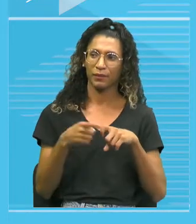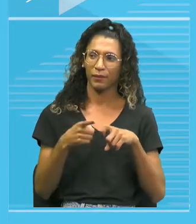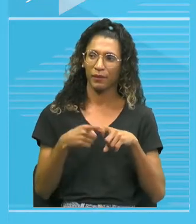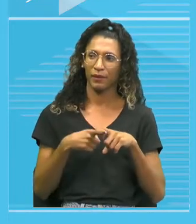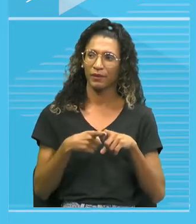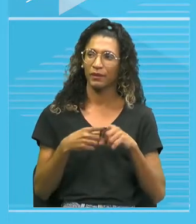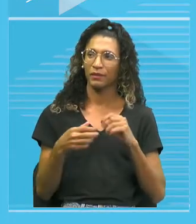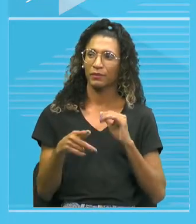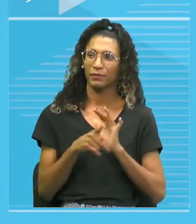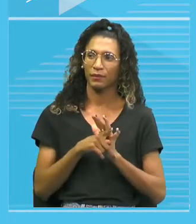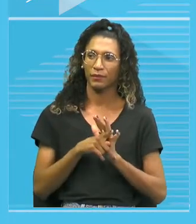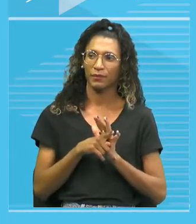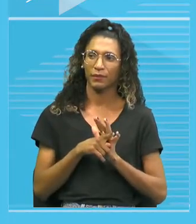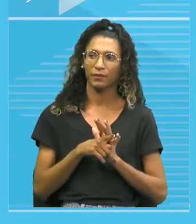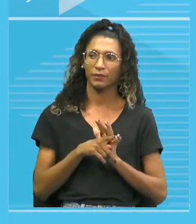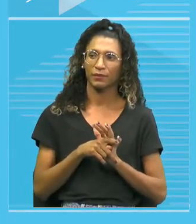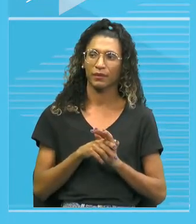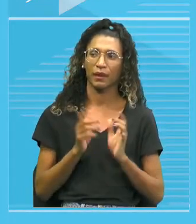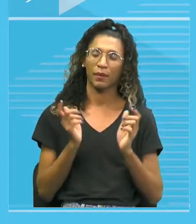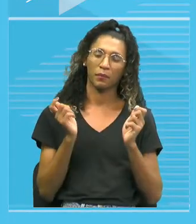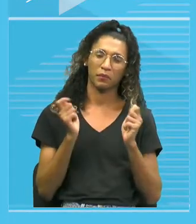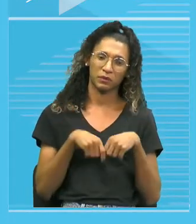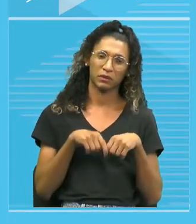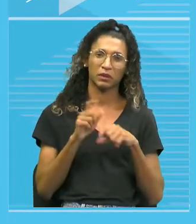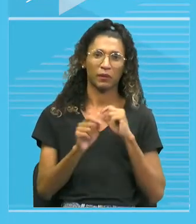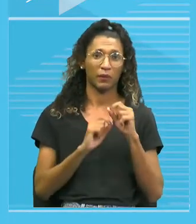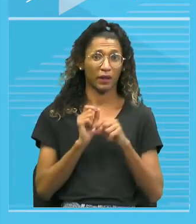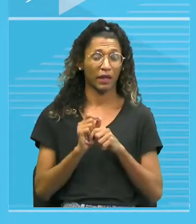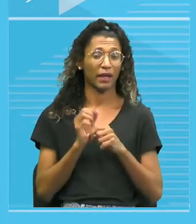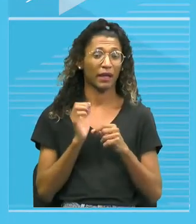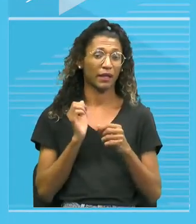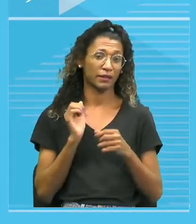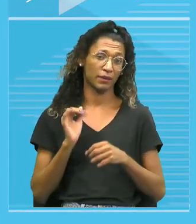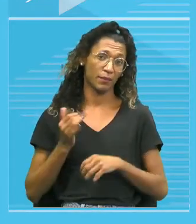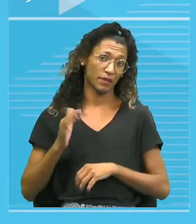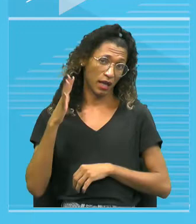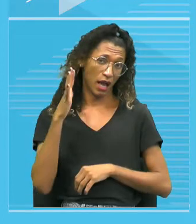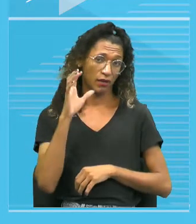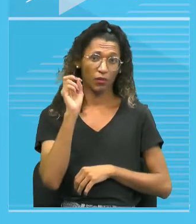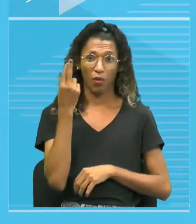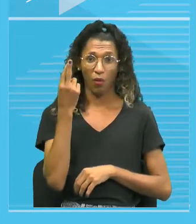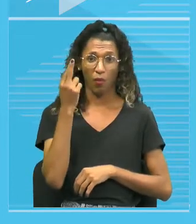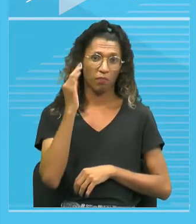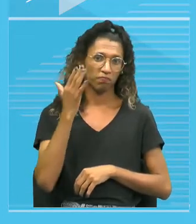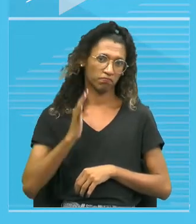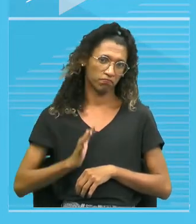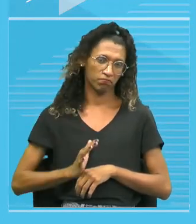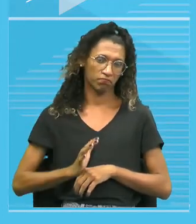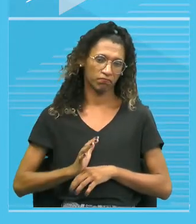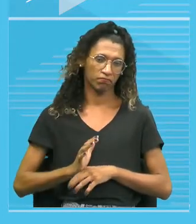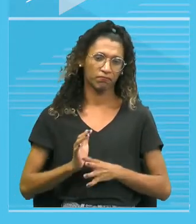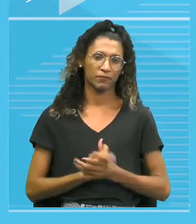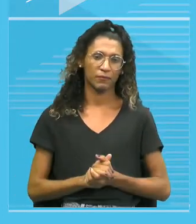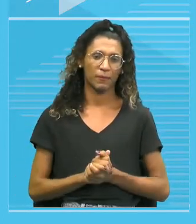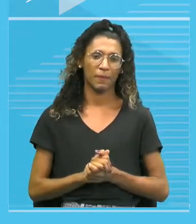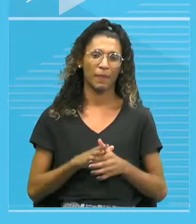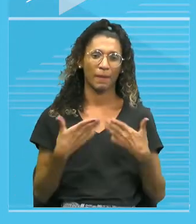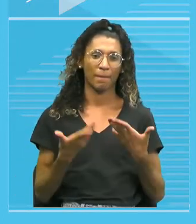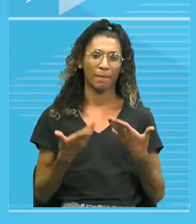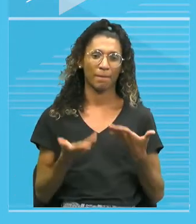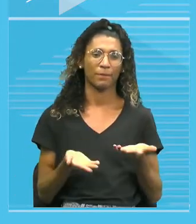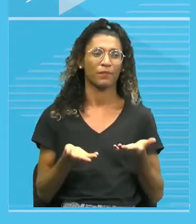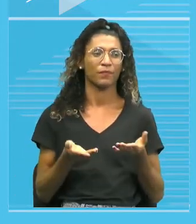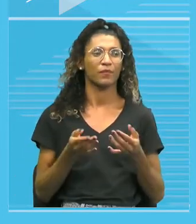ali, que podem custar mais ou que podem custar menos. E, por fim,